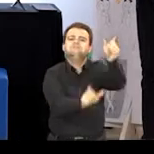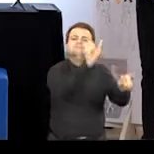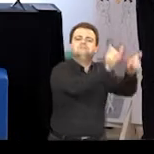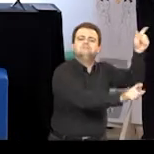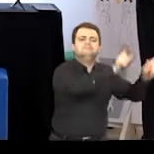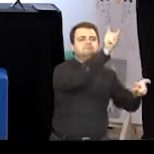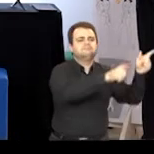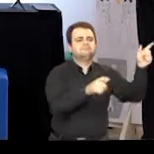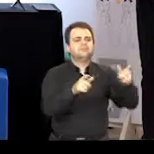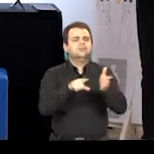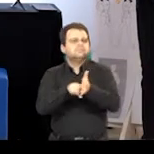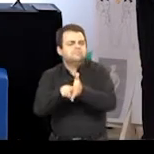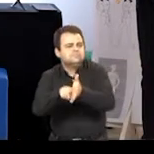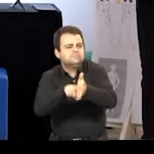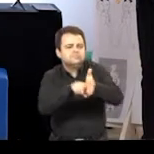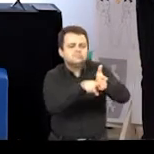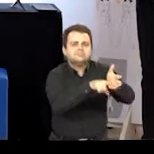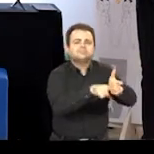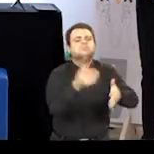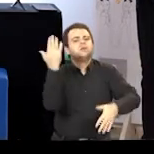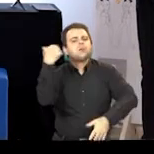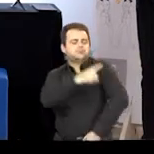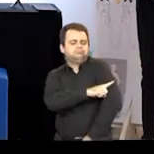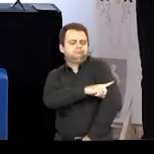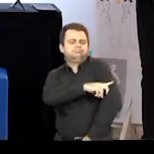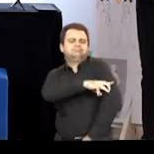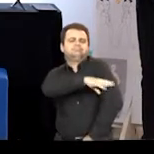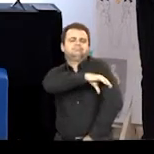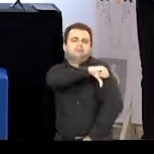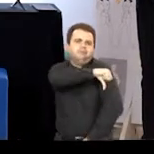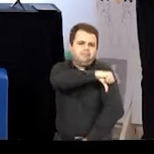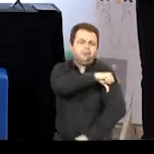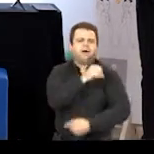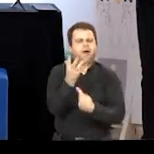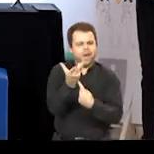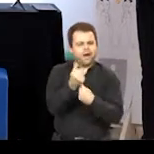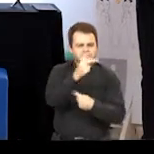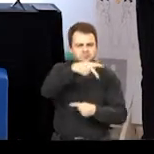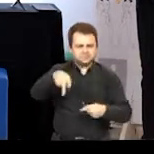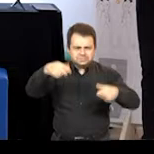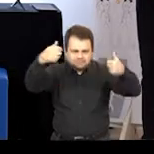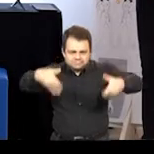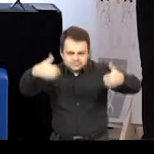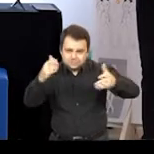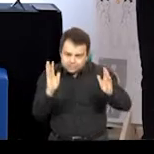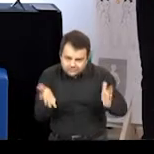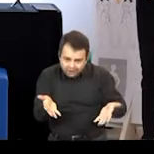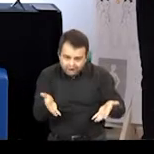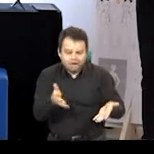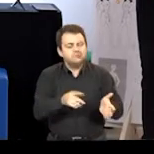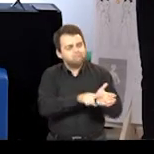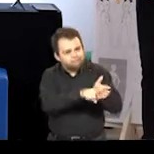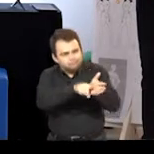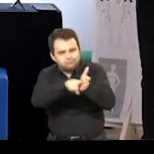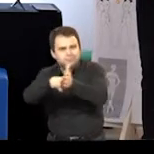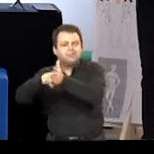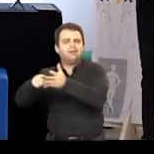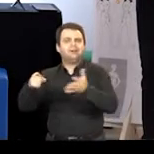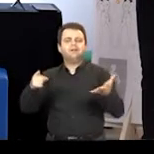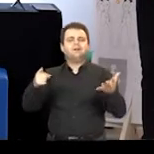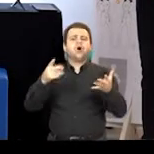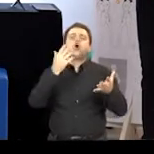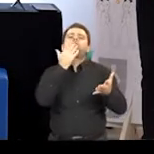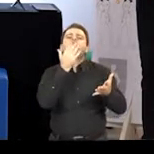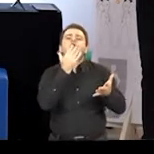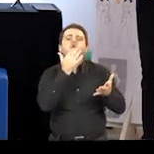você conheceu ao longo do ensino fundamental, nas suas aulas de arte. Traga as estampas, traga essa visualidade